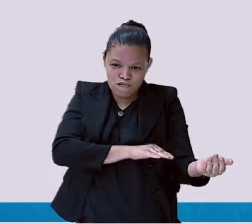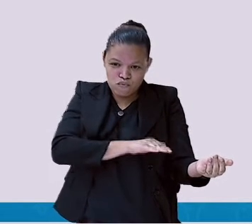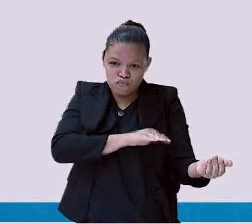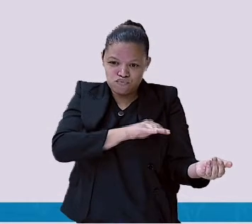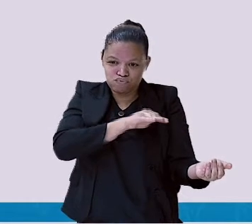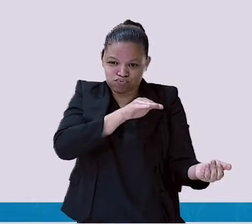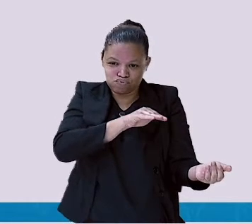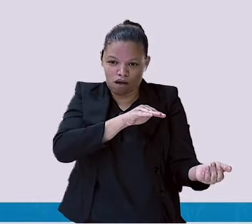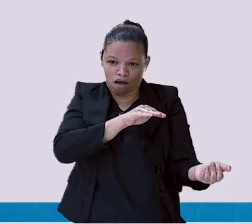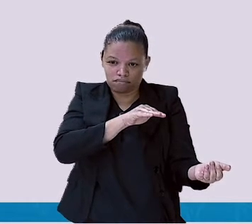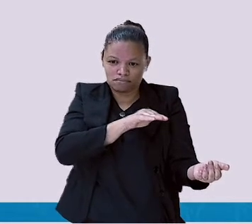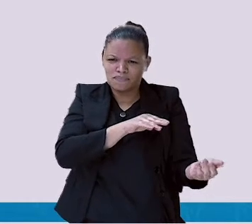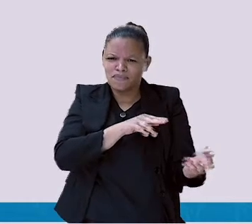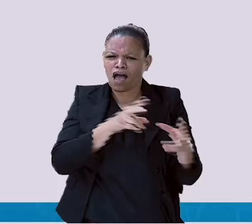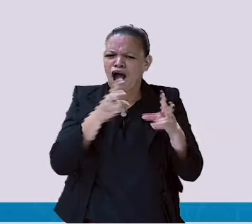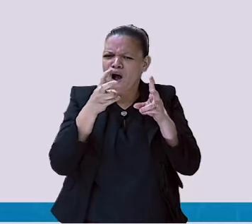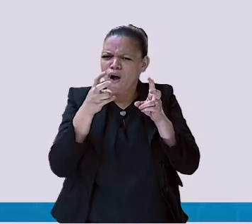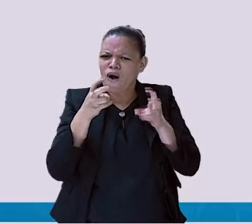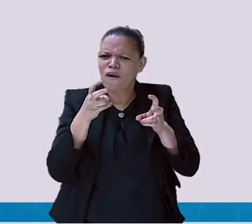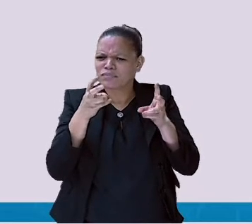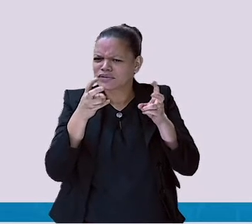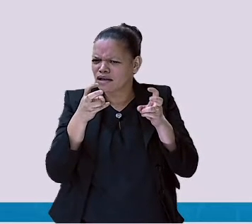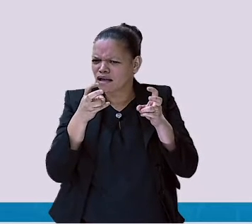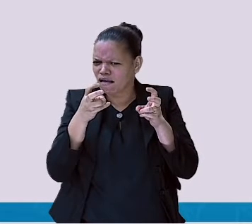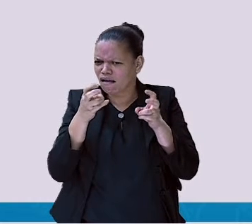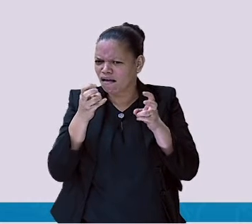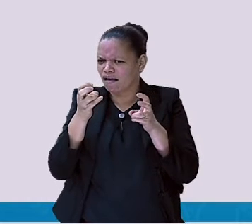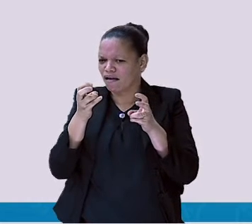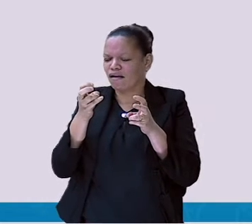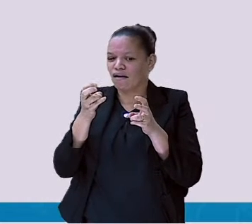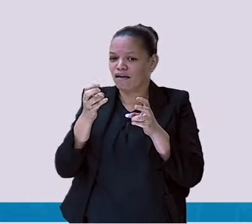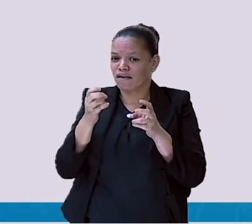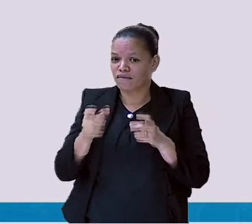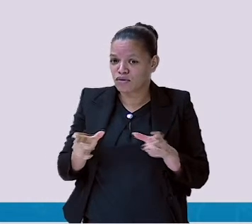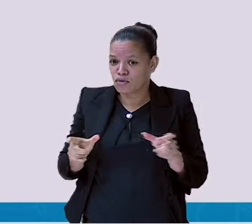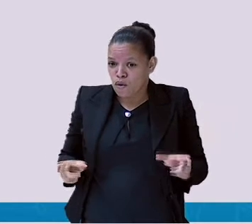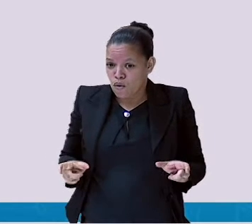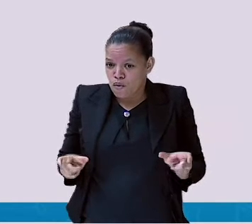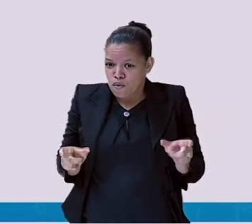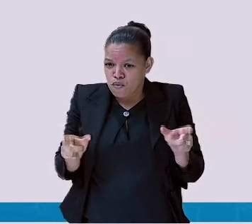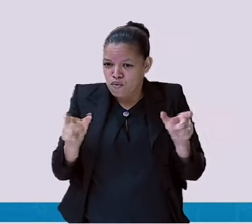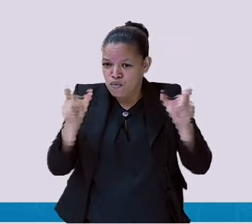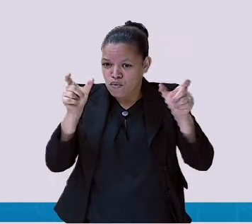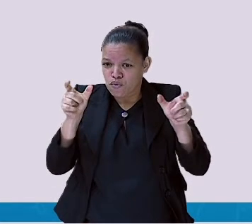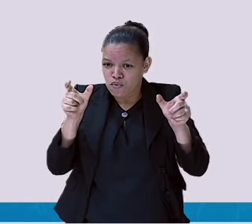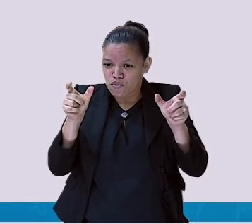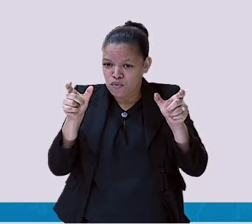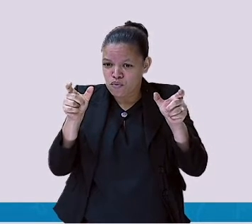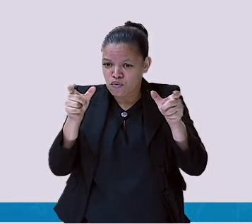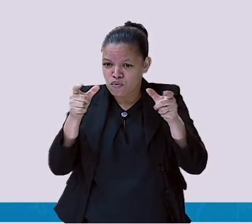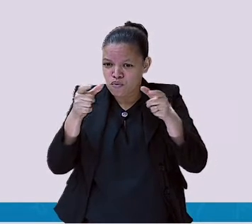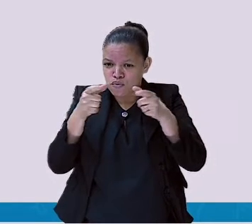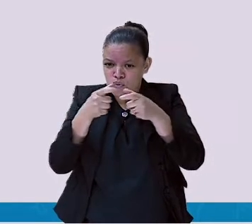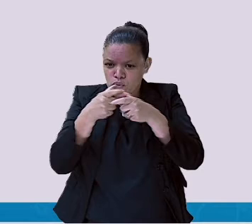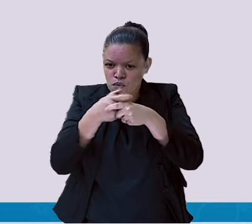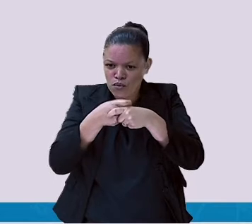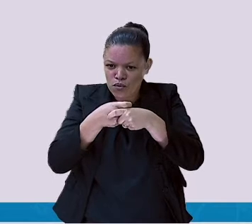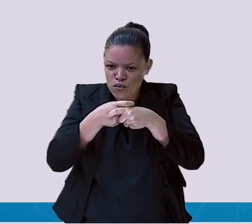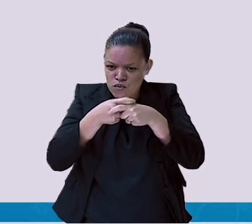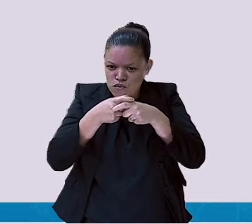se você observar, a artéria ela tá grossa. Então, o que isso faz? Faz com